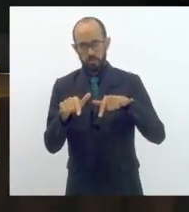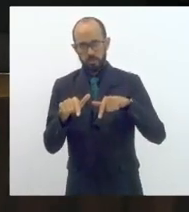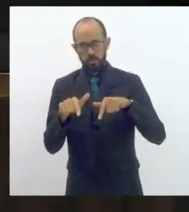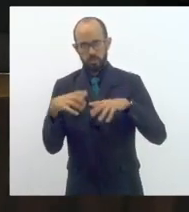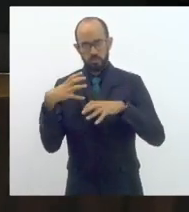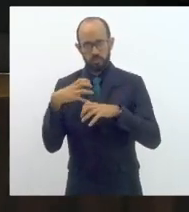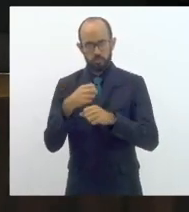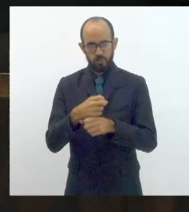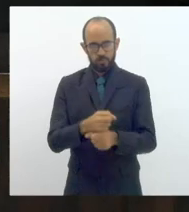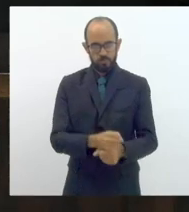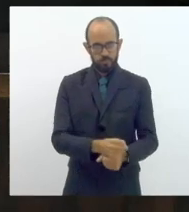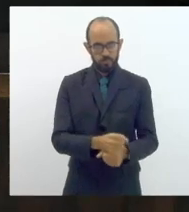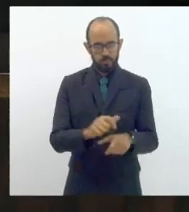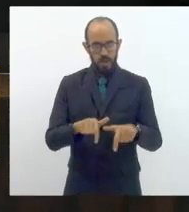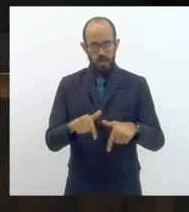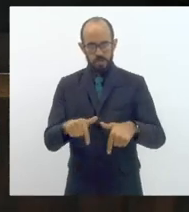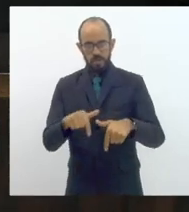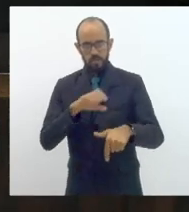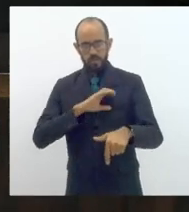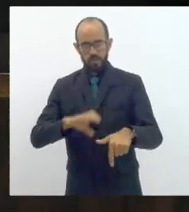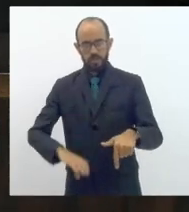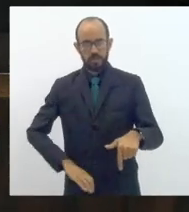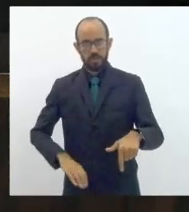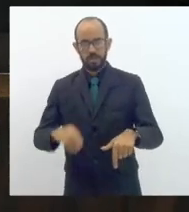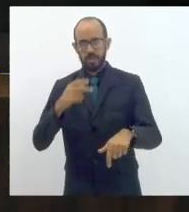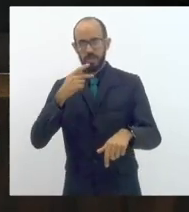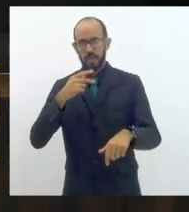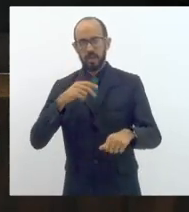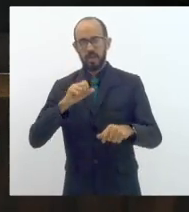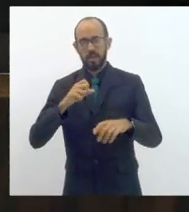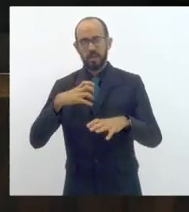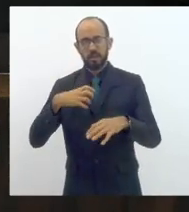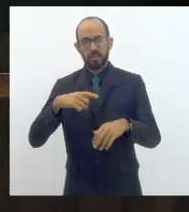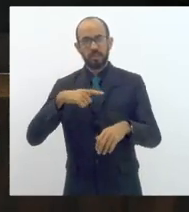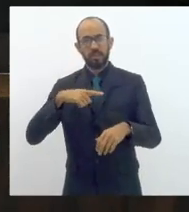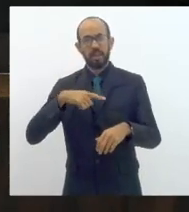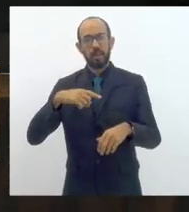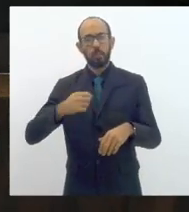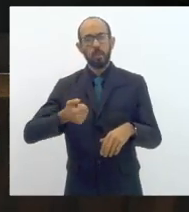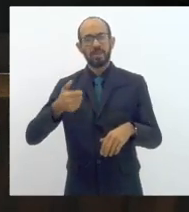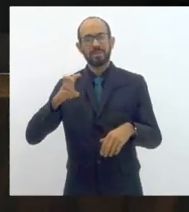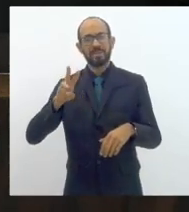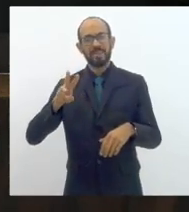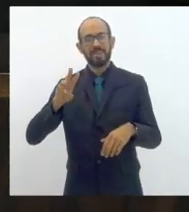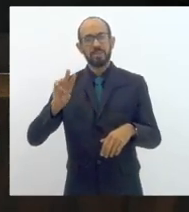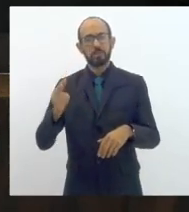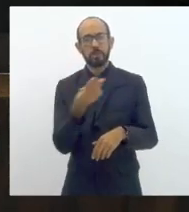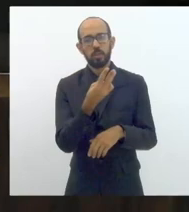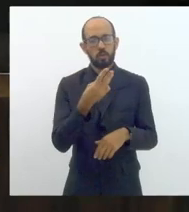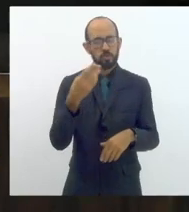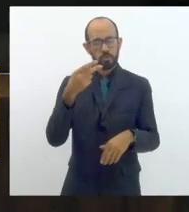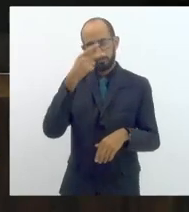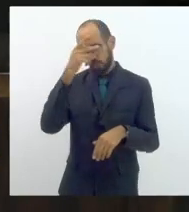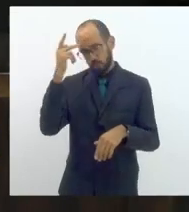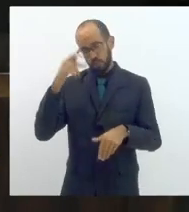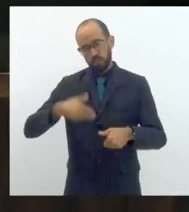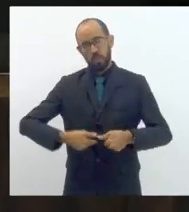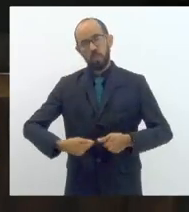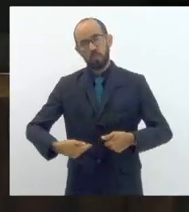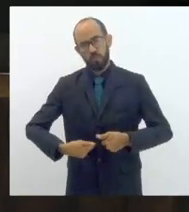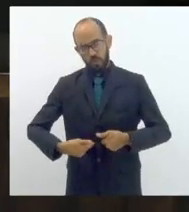levantados pela Ação da Cidadania, conta com quase 3 milhões de pessoas que passam fome. E mais